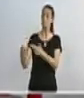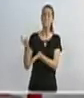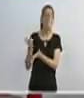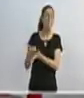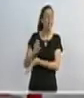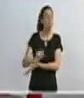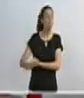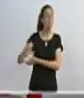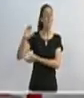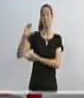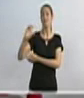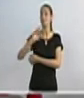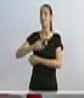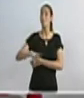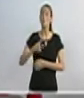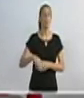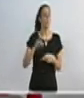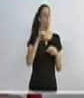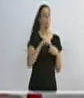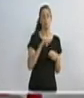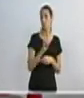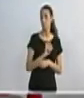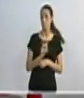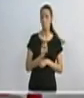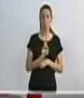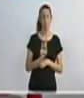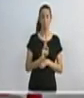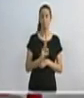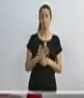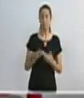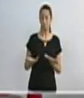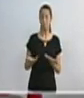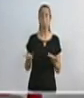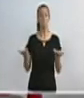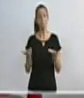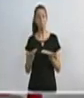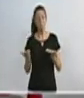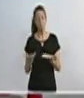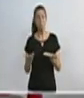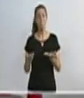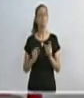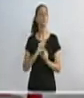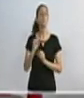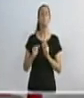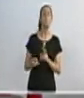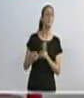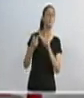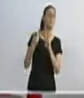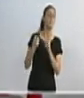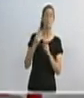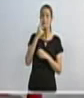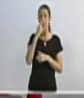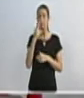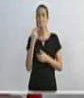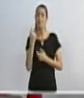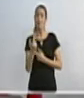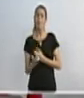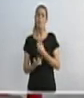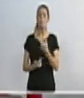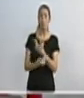Catarina. Então, por exemplo, aqui eu vejo uma série de procedimentos. Eu posso